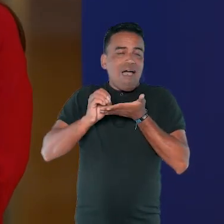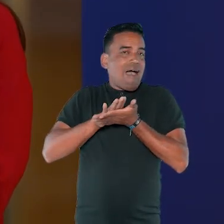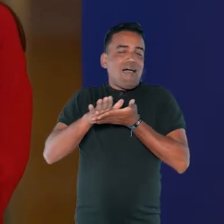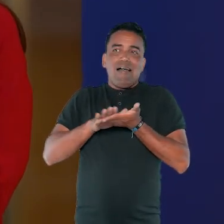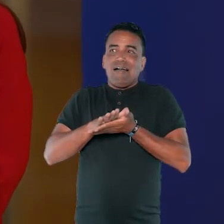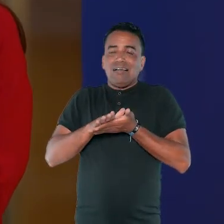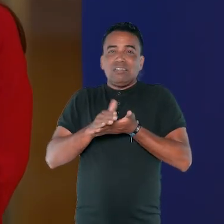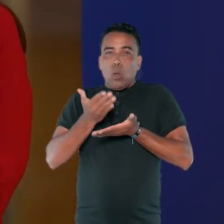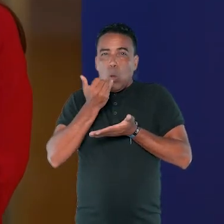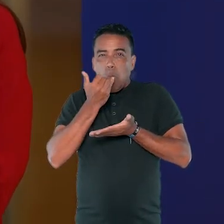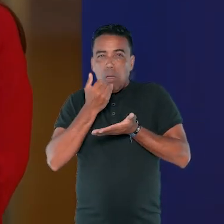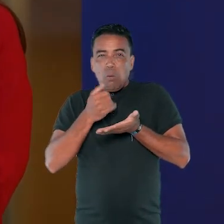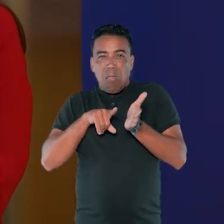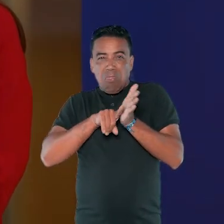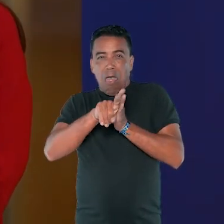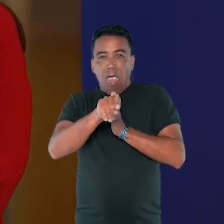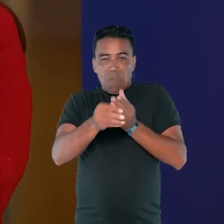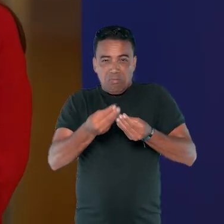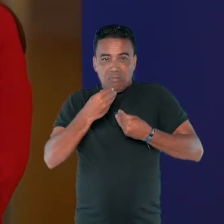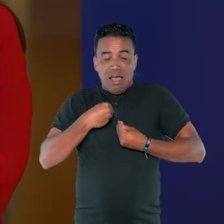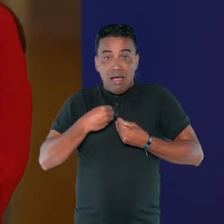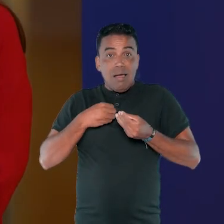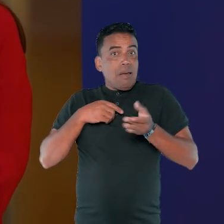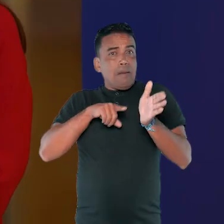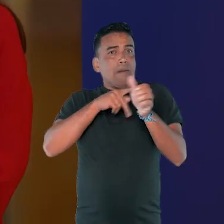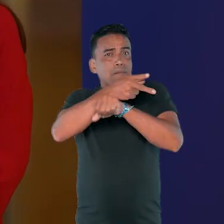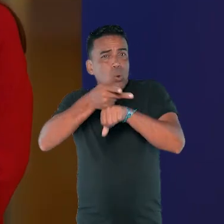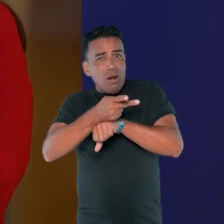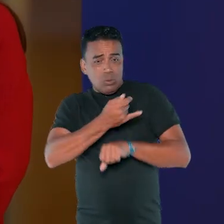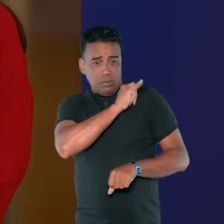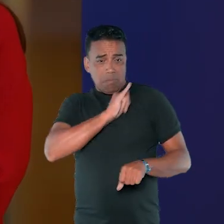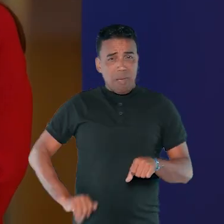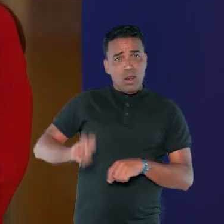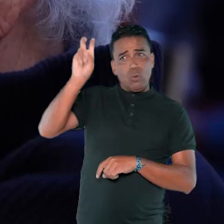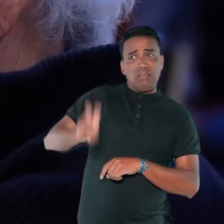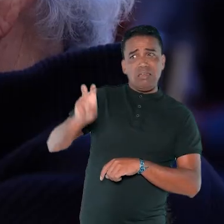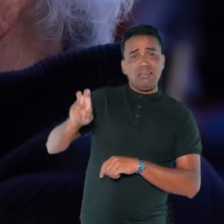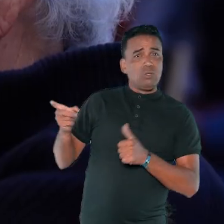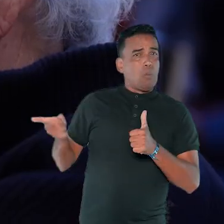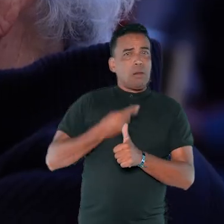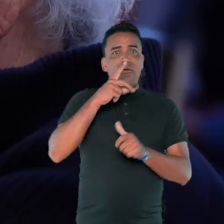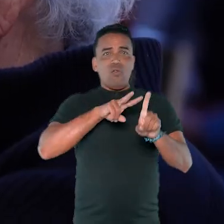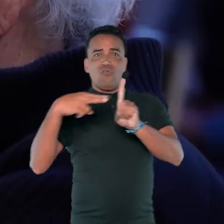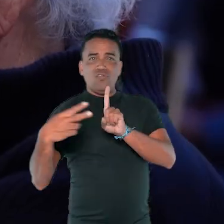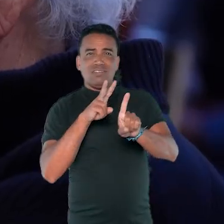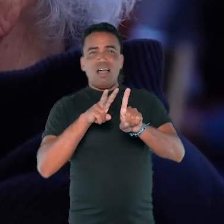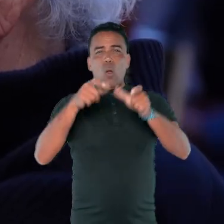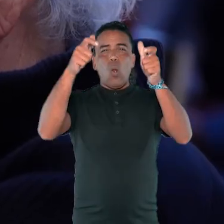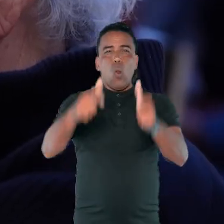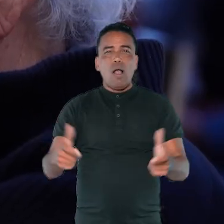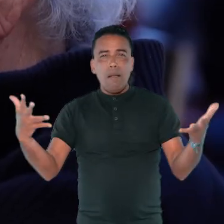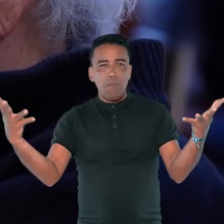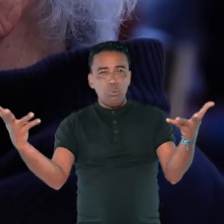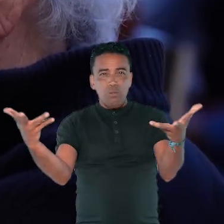descomem, procurando o quinto império, o primeiro portulano, a viciosa visão do paraíso que